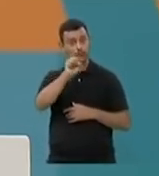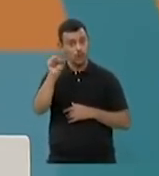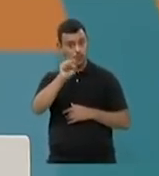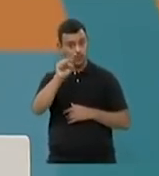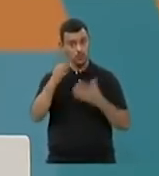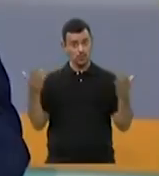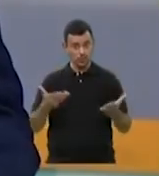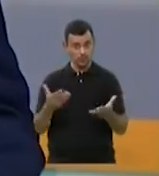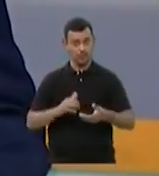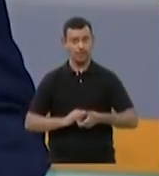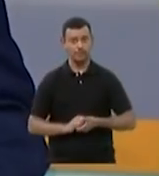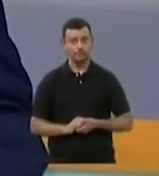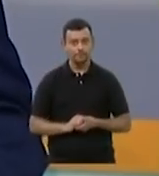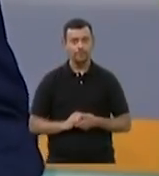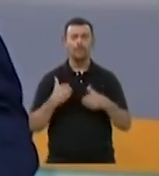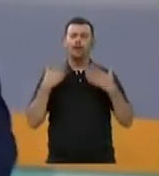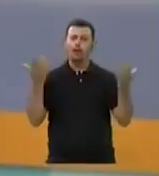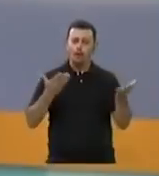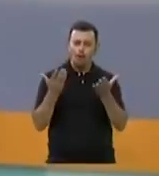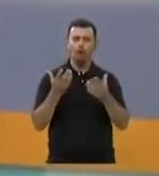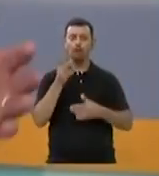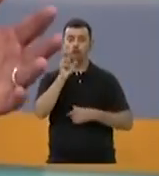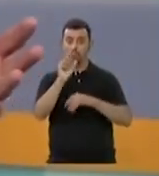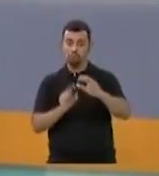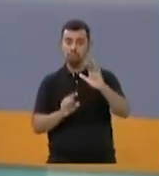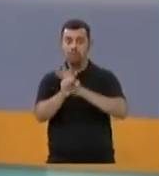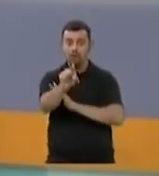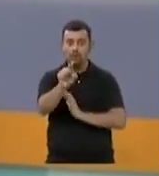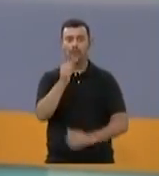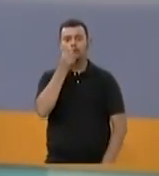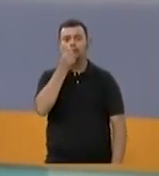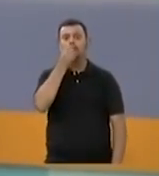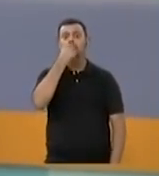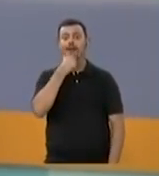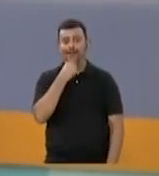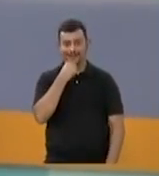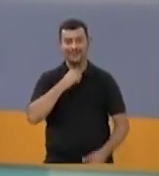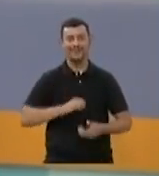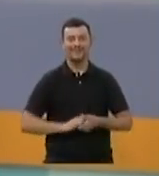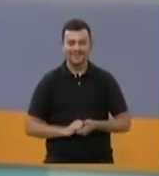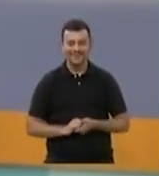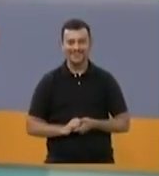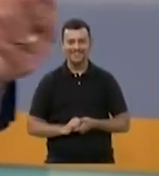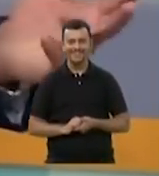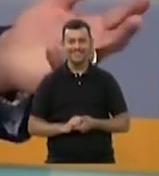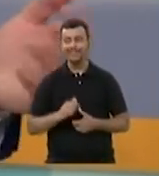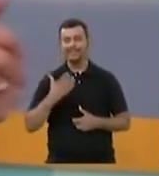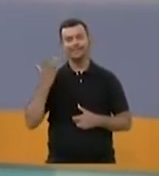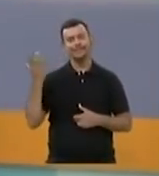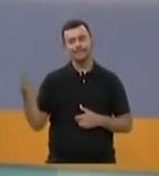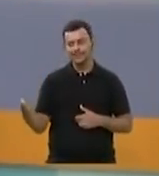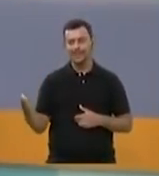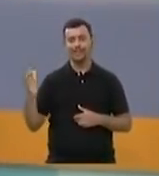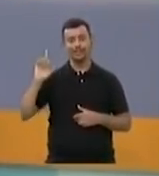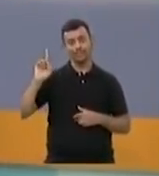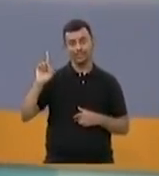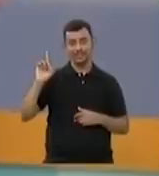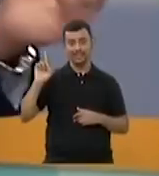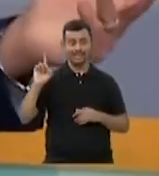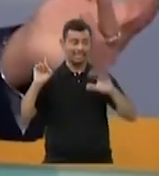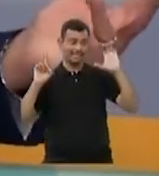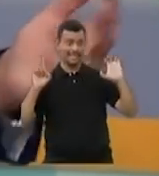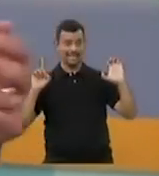perguntas eu vou perguntar ao golos aliás hoje estou no centro mas não à direita e esquerda à esquerda